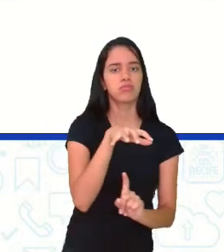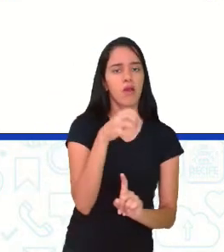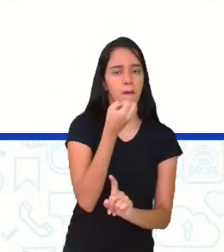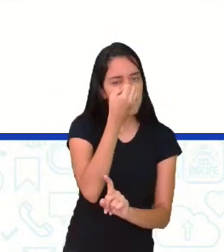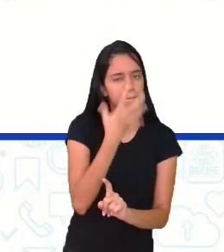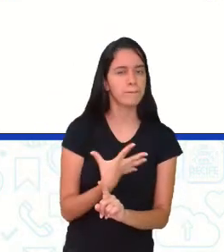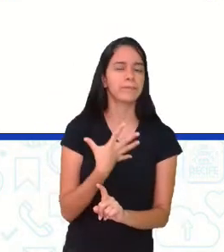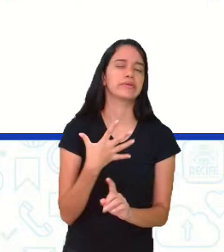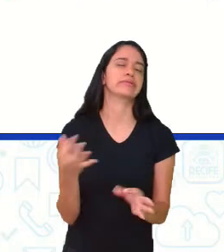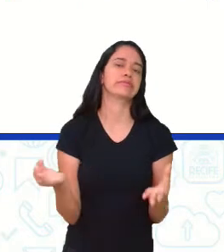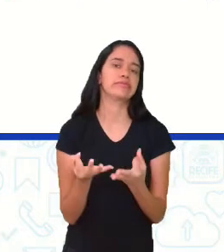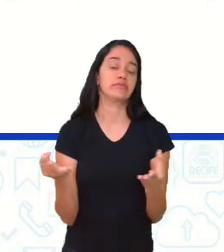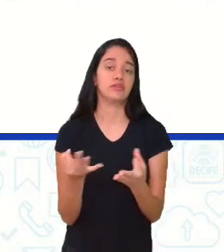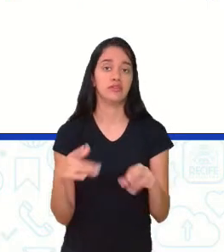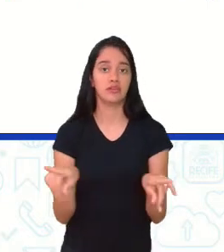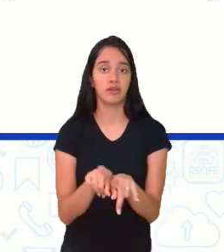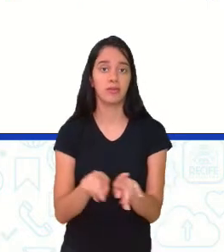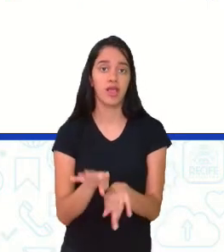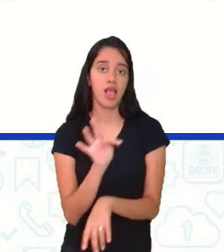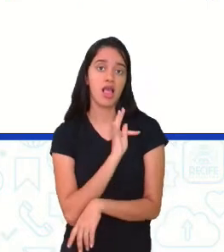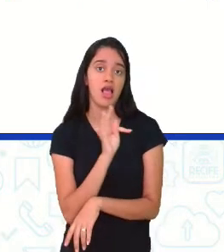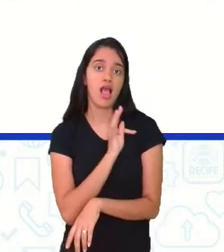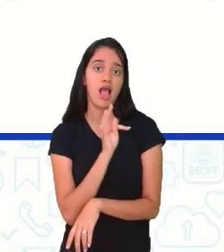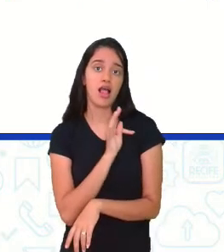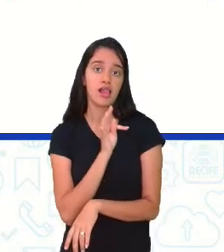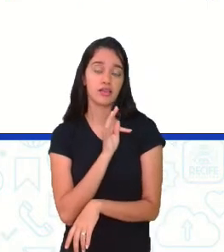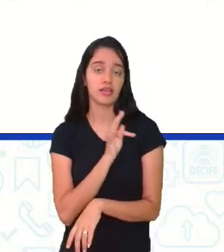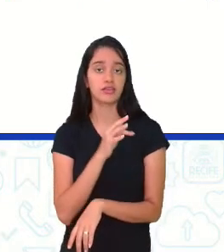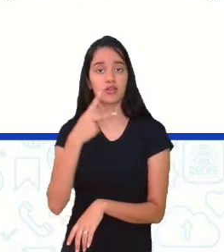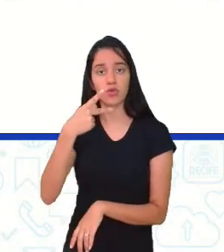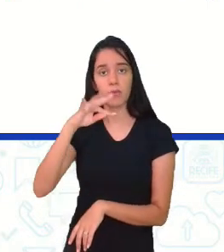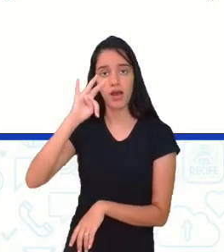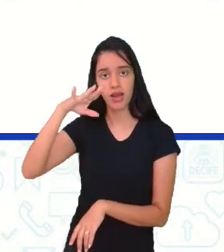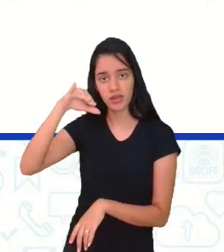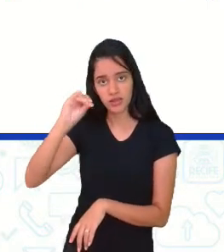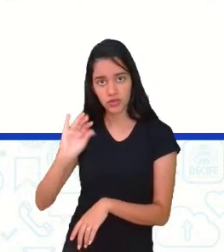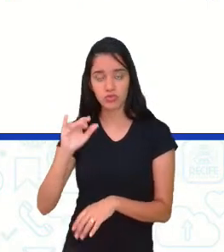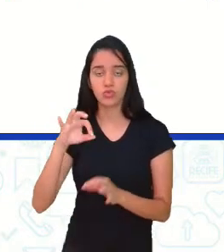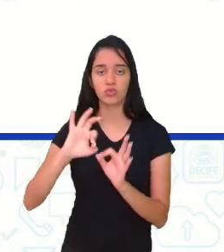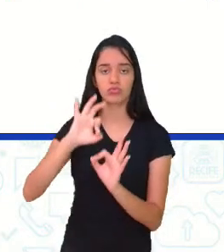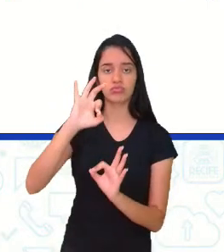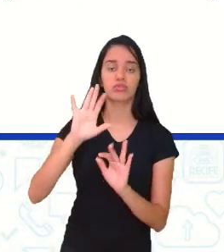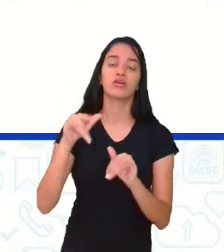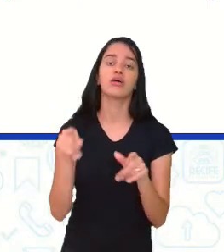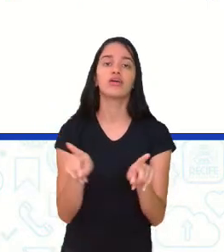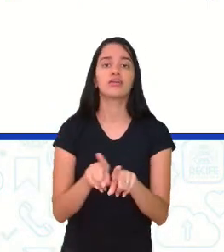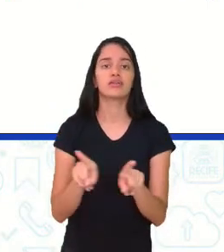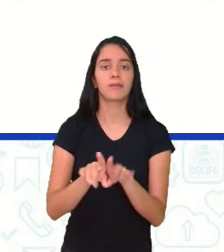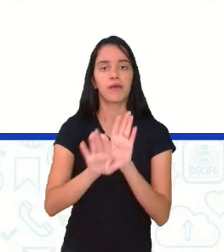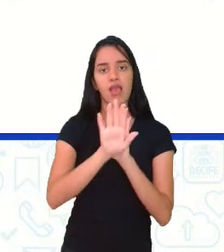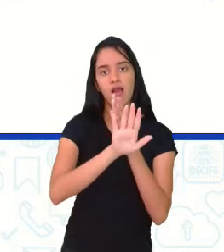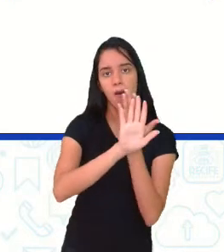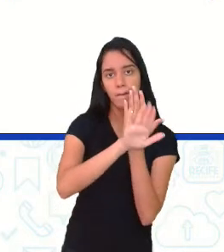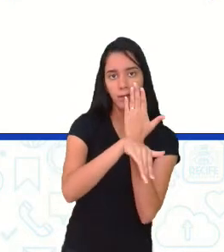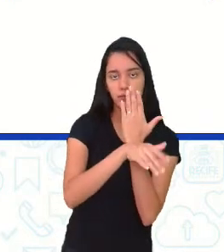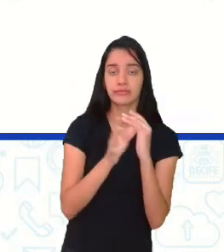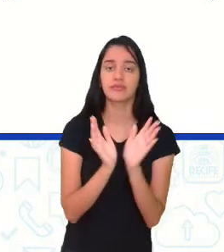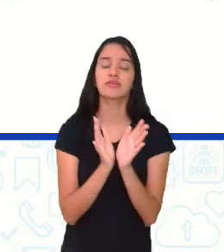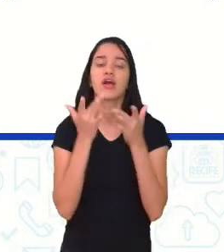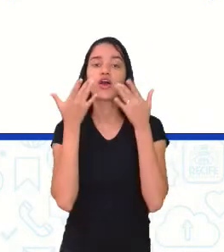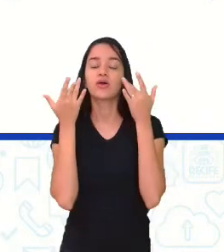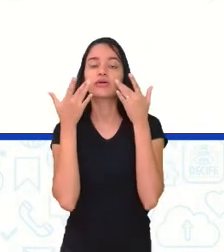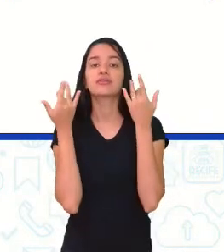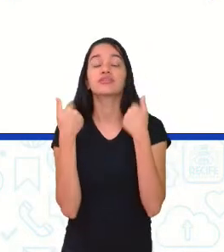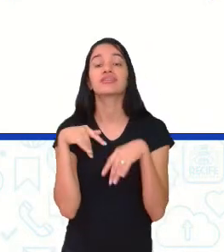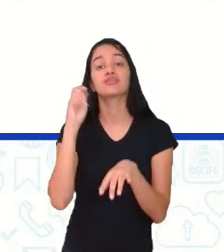bem feitos e a técnica do palitinho. A manipulação da sombra para o espetáculo, ela exige